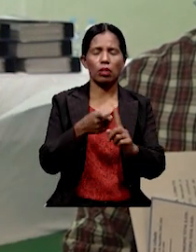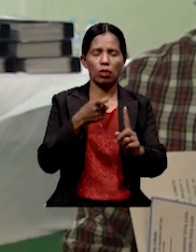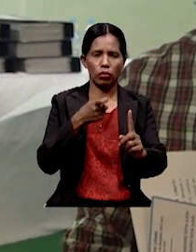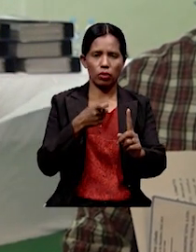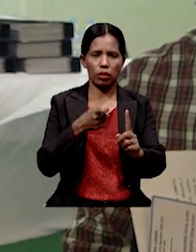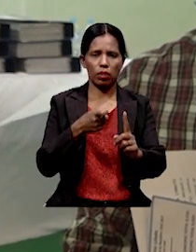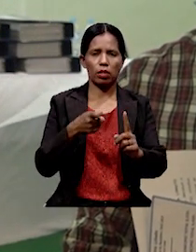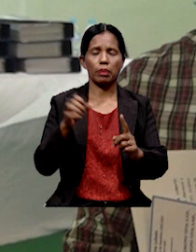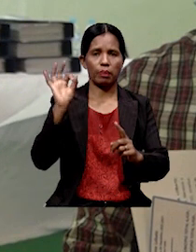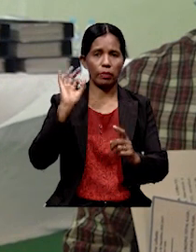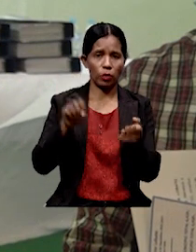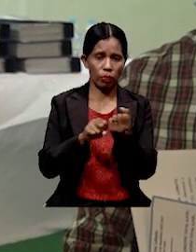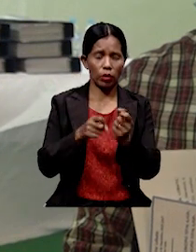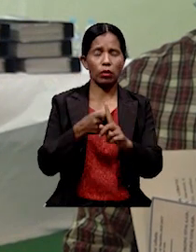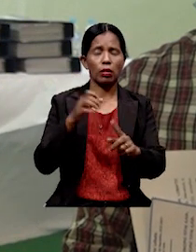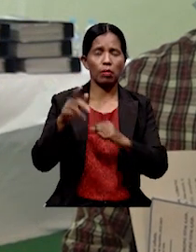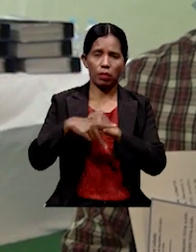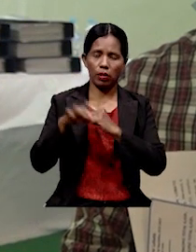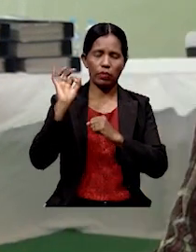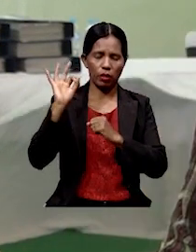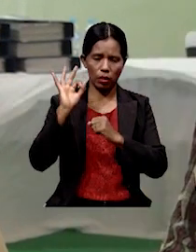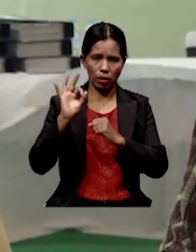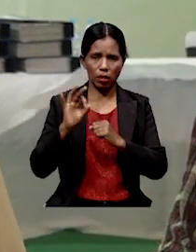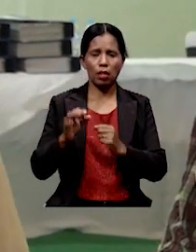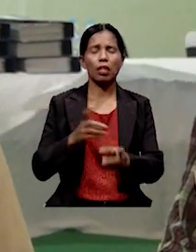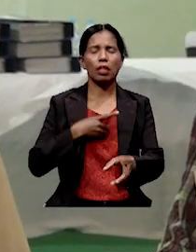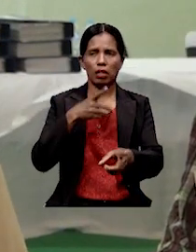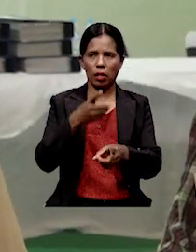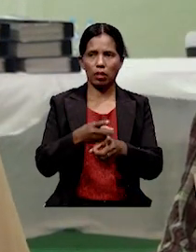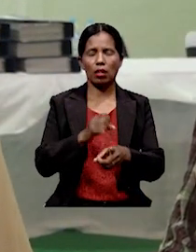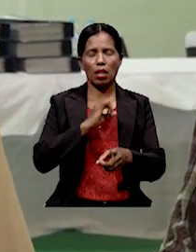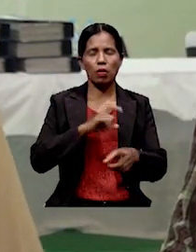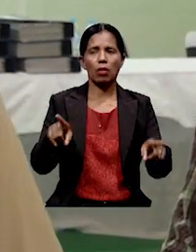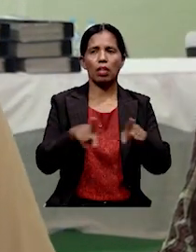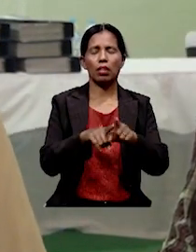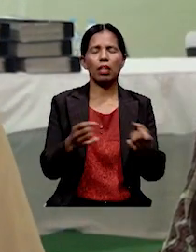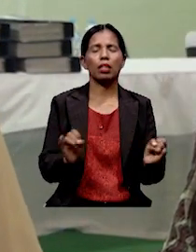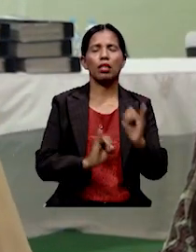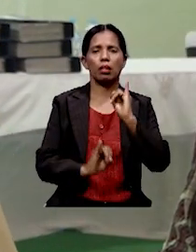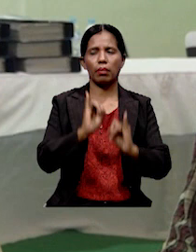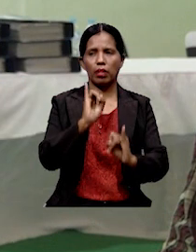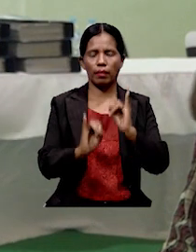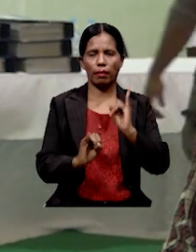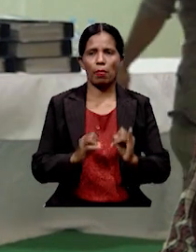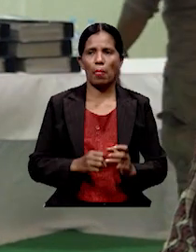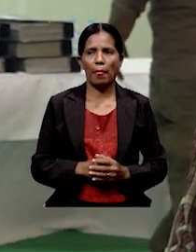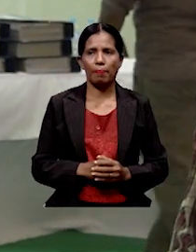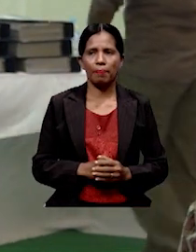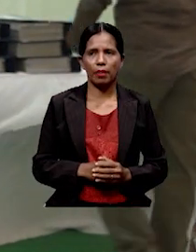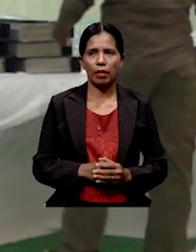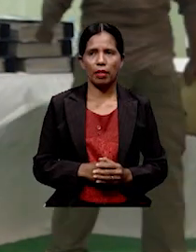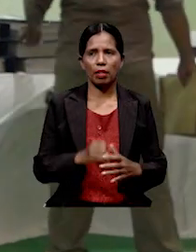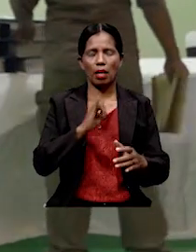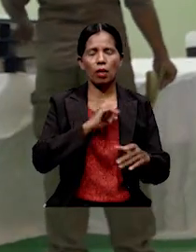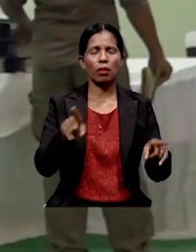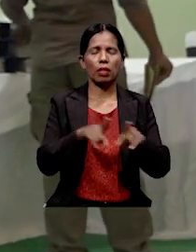Fretilin, militante Fretilin sira nia, atu fo, votu ba nia. Hawana sa independente. Mas neta certamente que hawa sa independente,